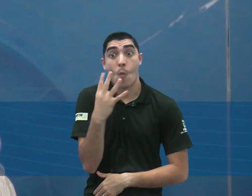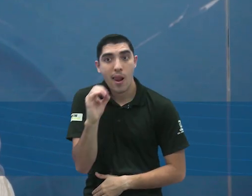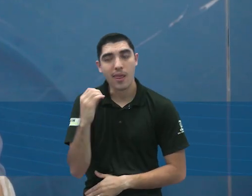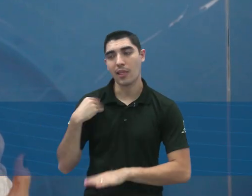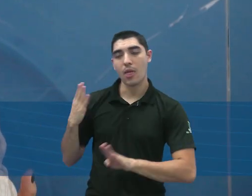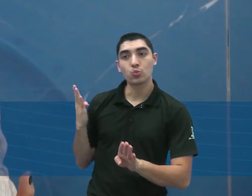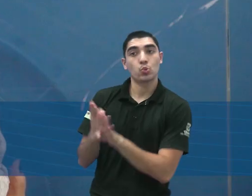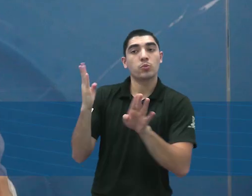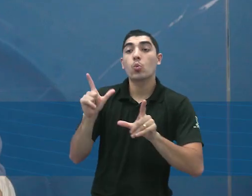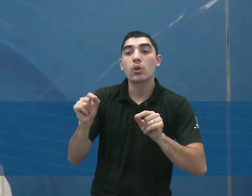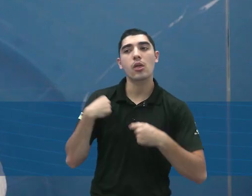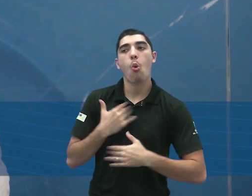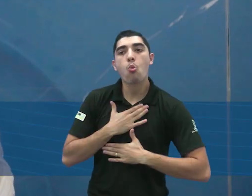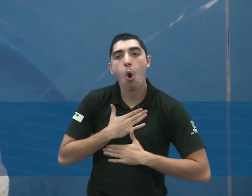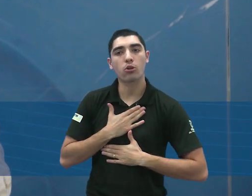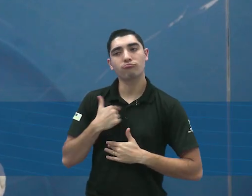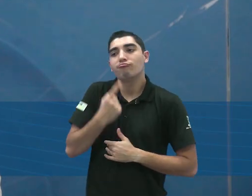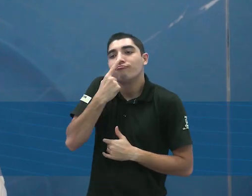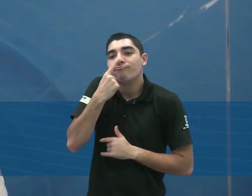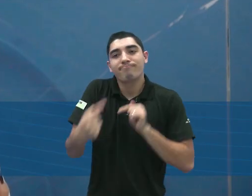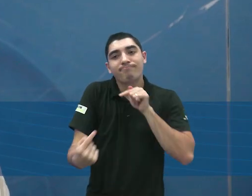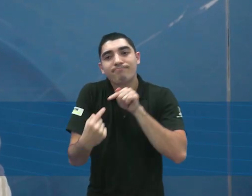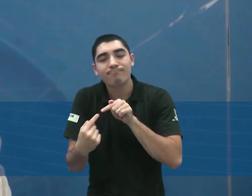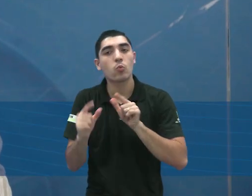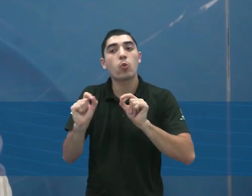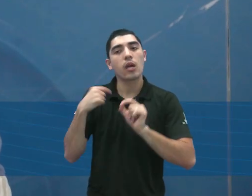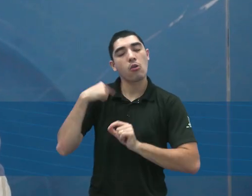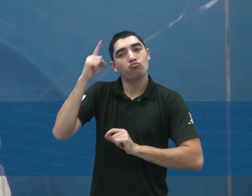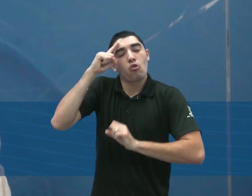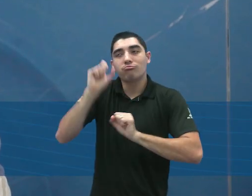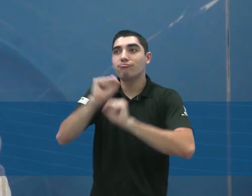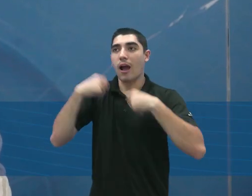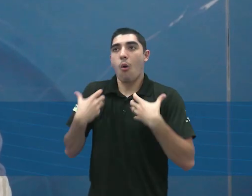o que realmente aquilo me ligava, o sentido de eu estar na empresa, levantando todos os dias